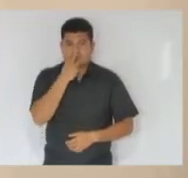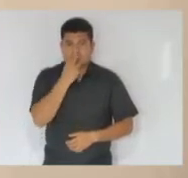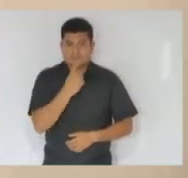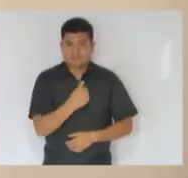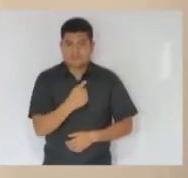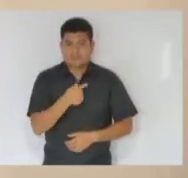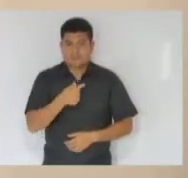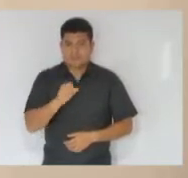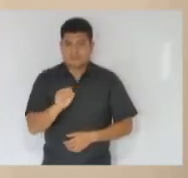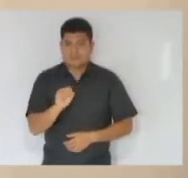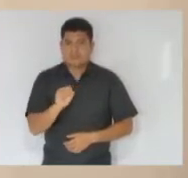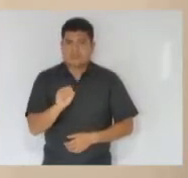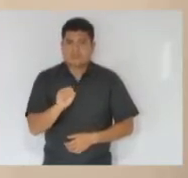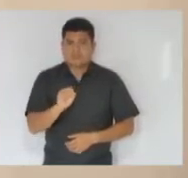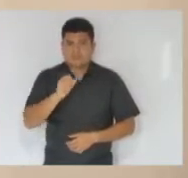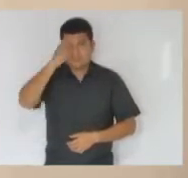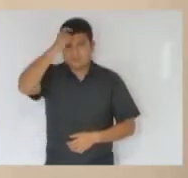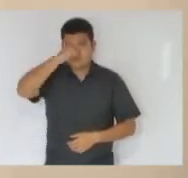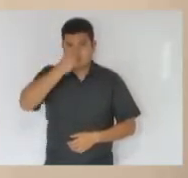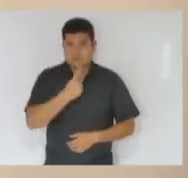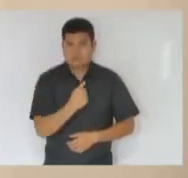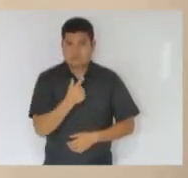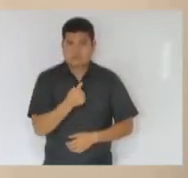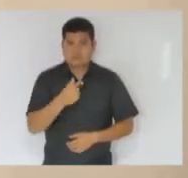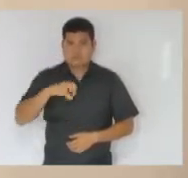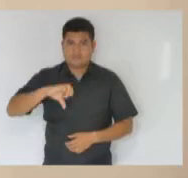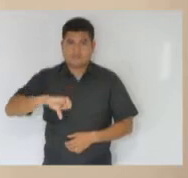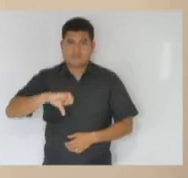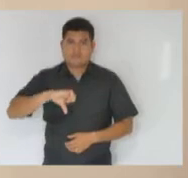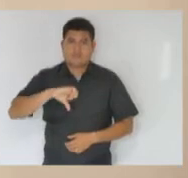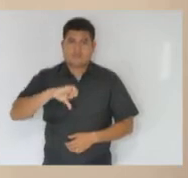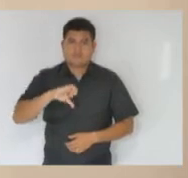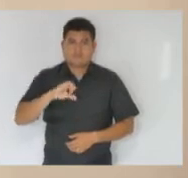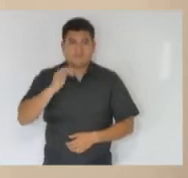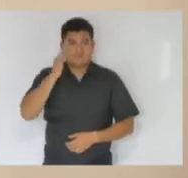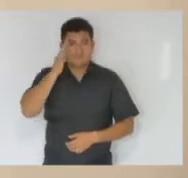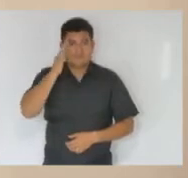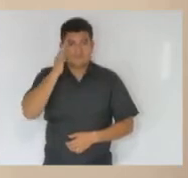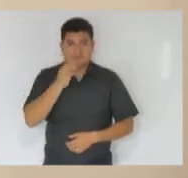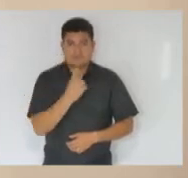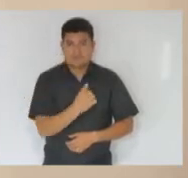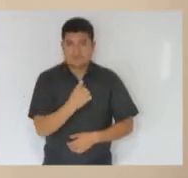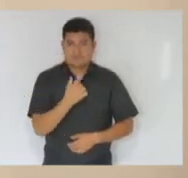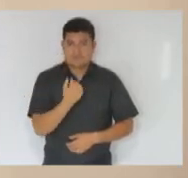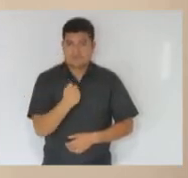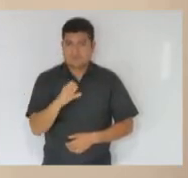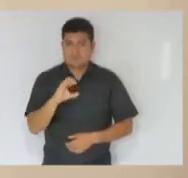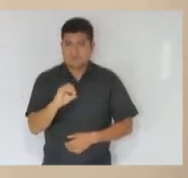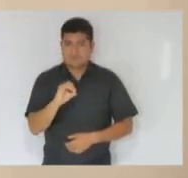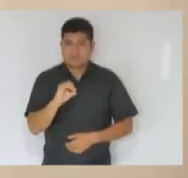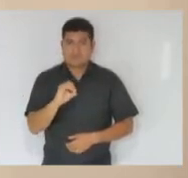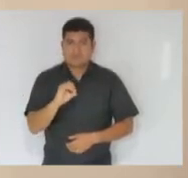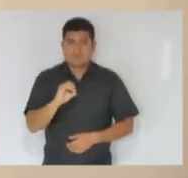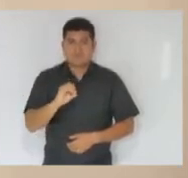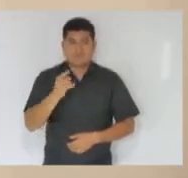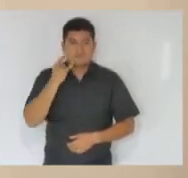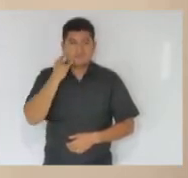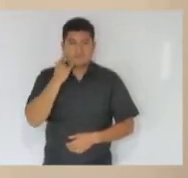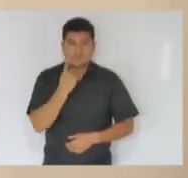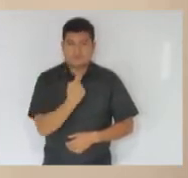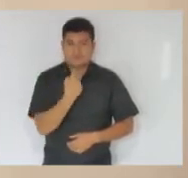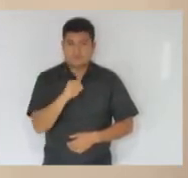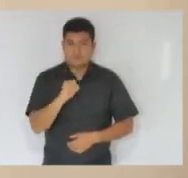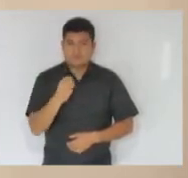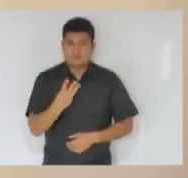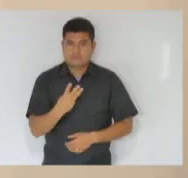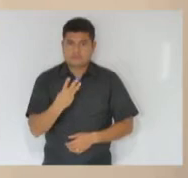178, autoria deputado Maurício Scudillarc. Indicação 179, autoria deputado Fernando Krelink. Indicação 180, autoria deputado Mauro de Nadal. Indicação